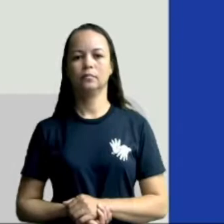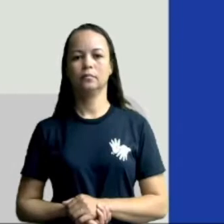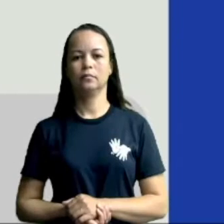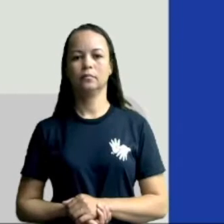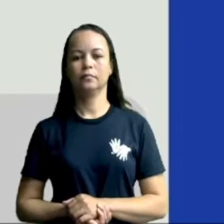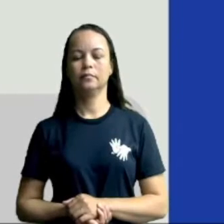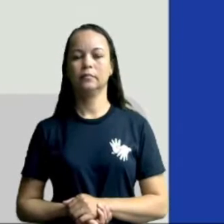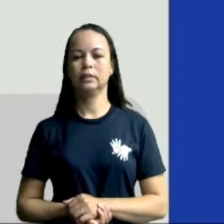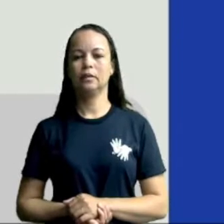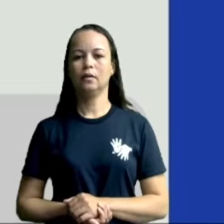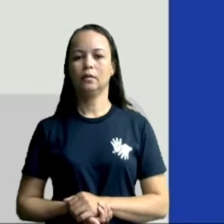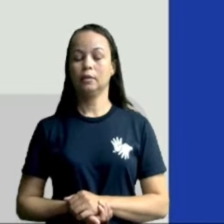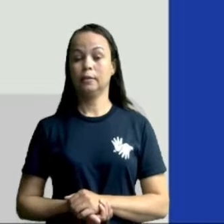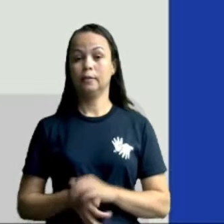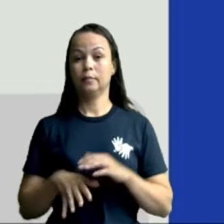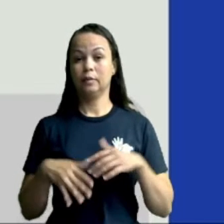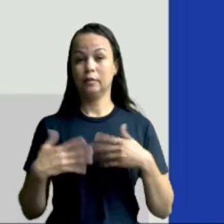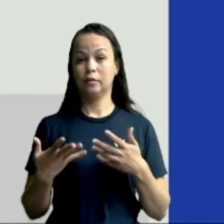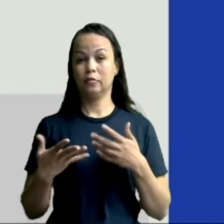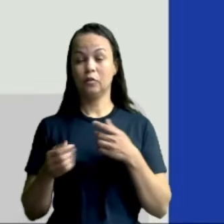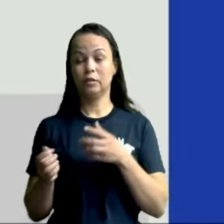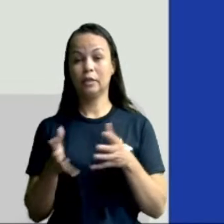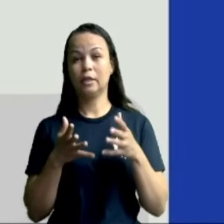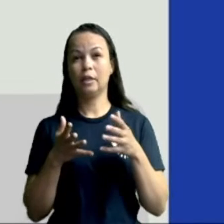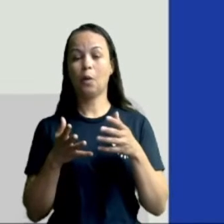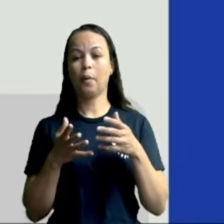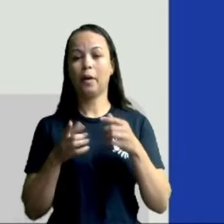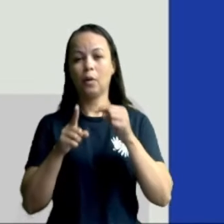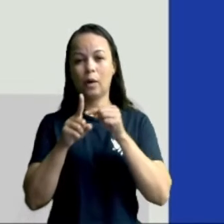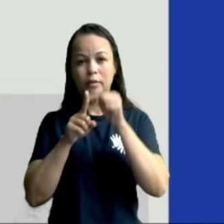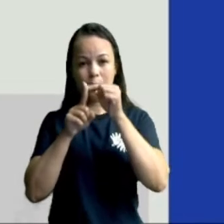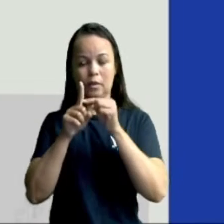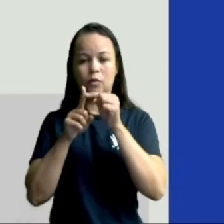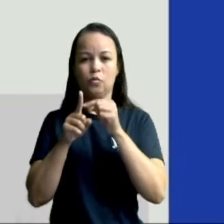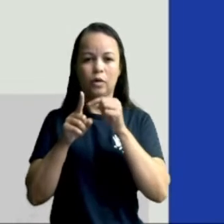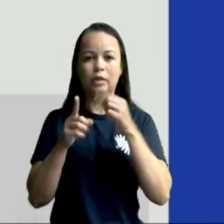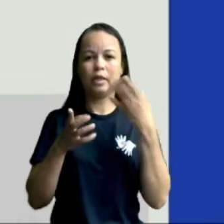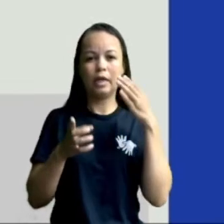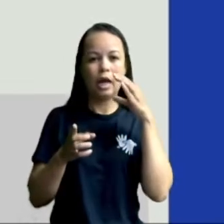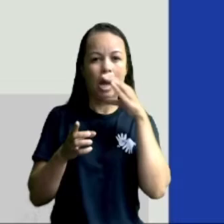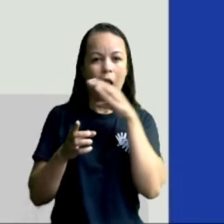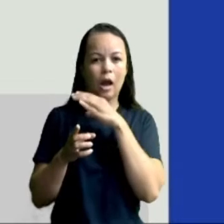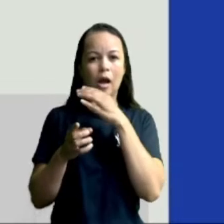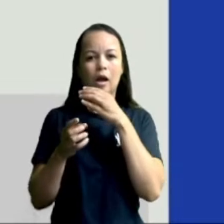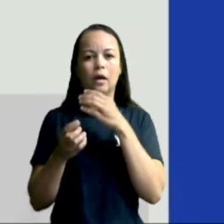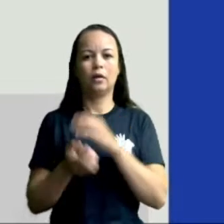calor. Para que você não perca exatamente, gente, calor para o ambiente e não entre no estado de